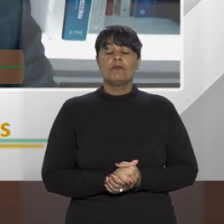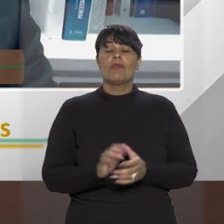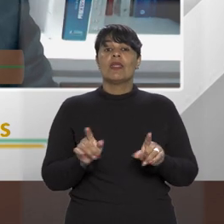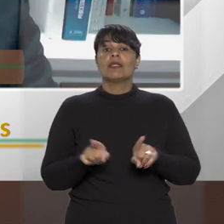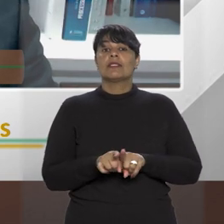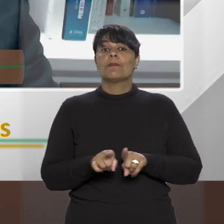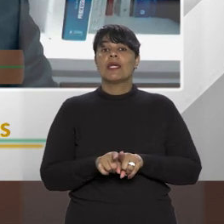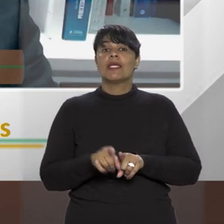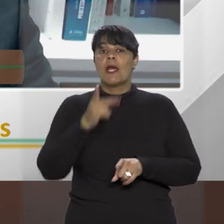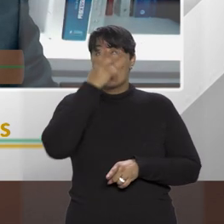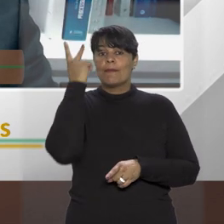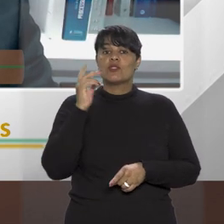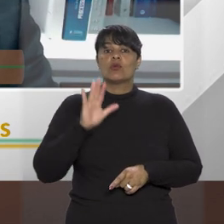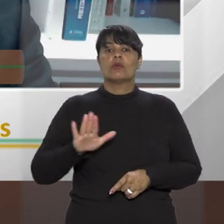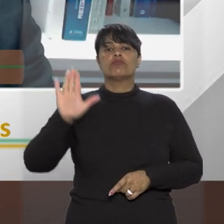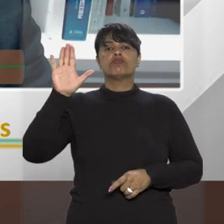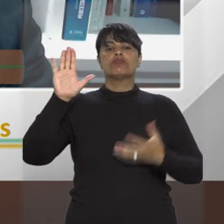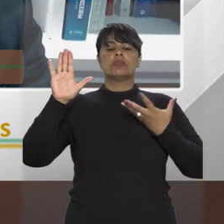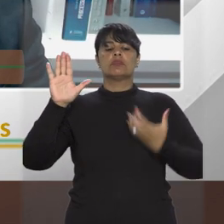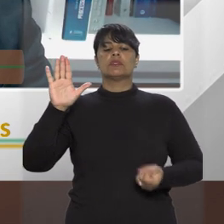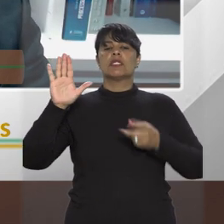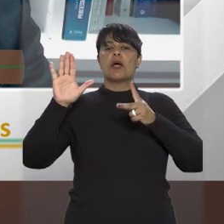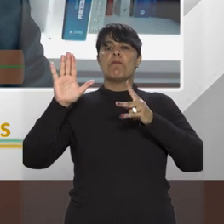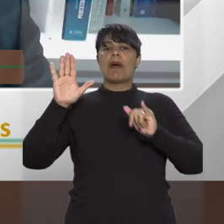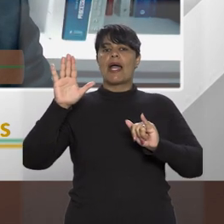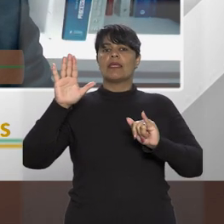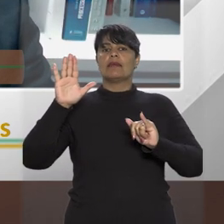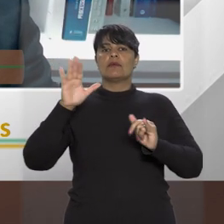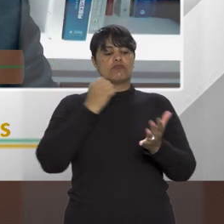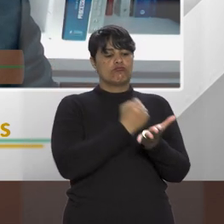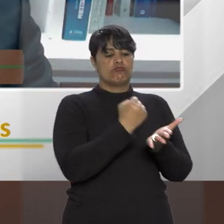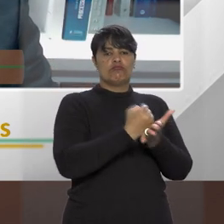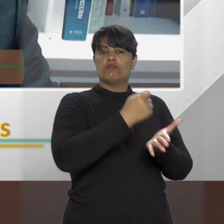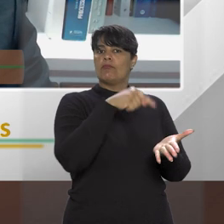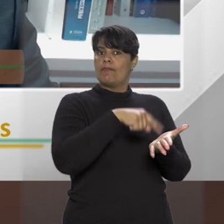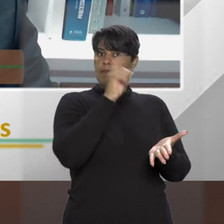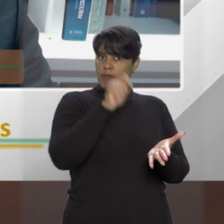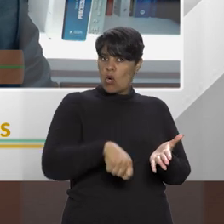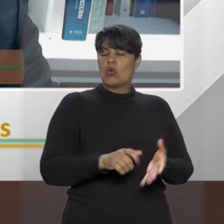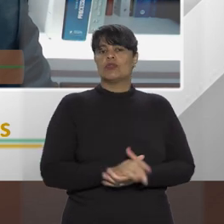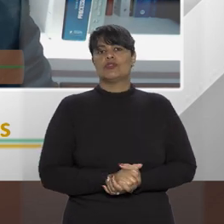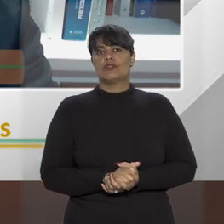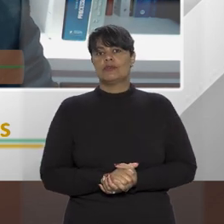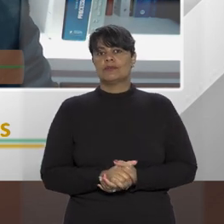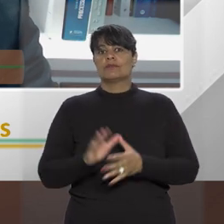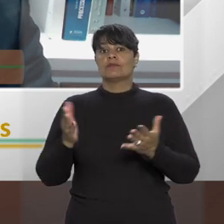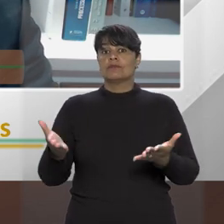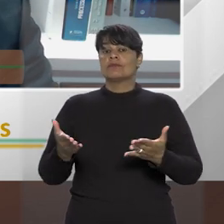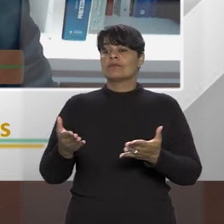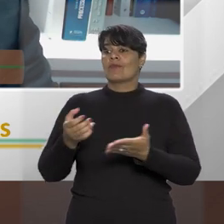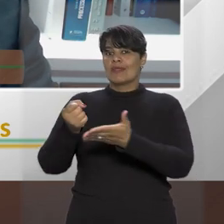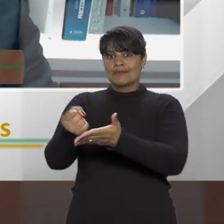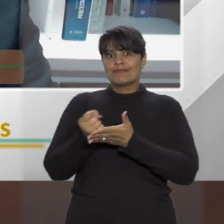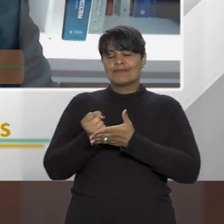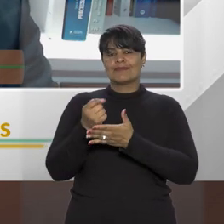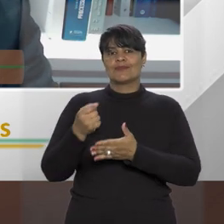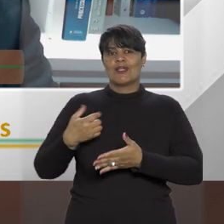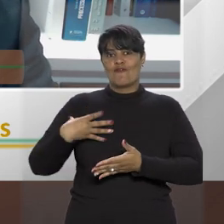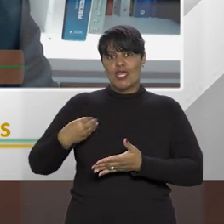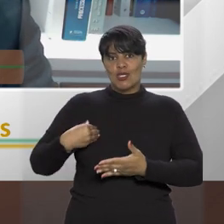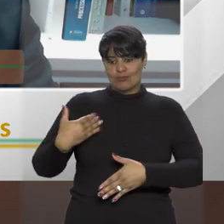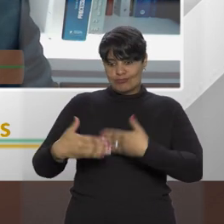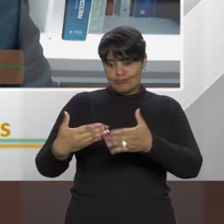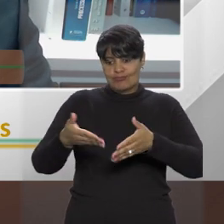filhos havidos com reprodução assistida. São inúmeros provimentos do CNJ, como, por exemplo, o provimento 16 de 2012, o 63